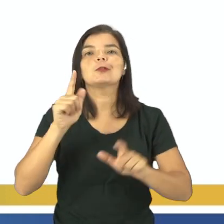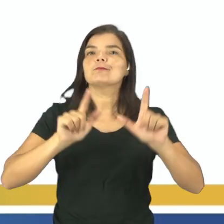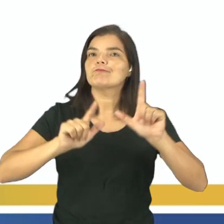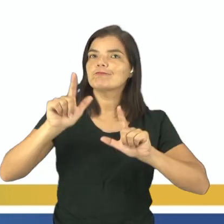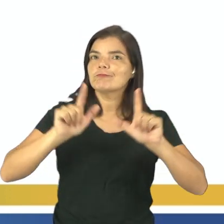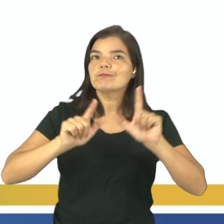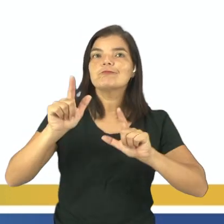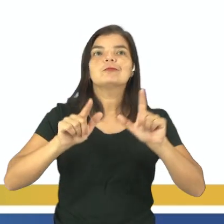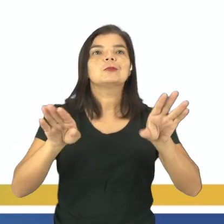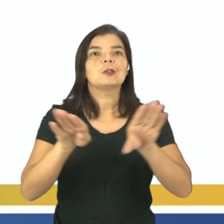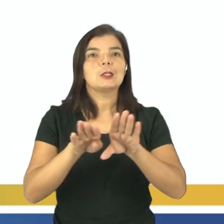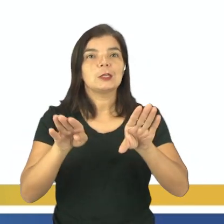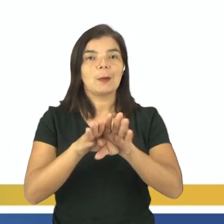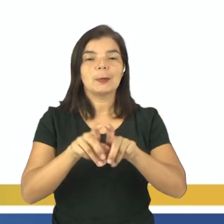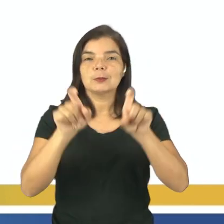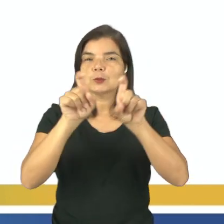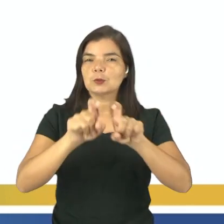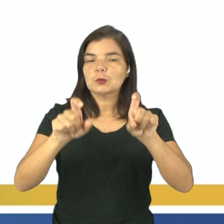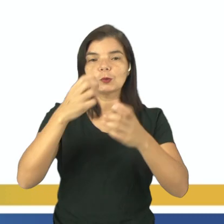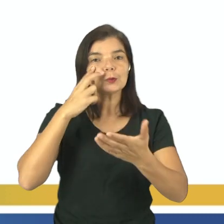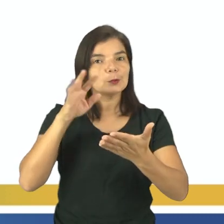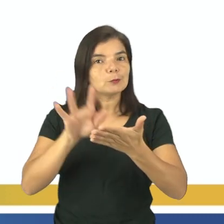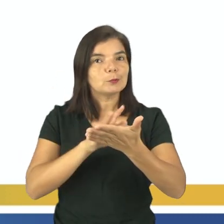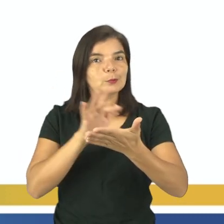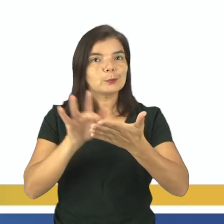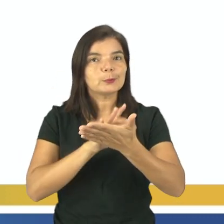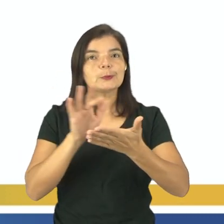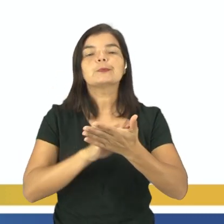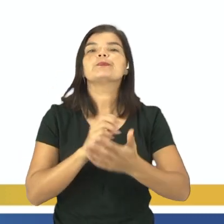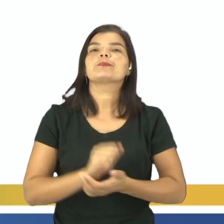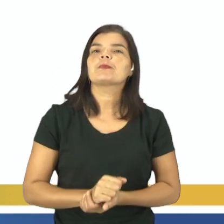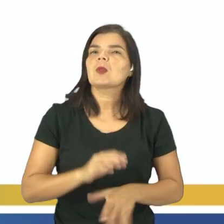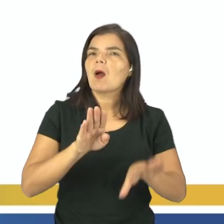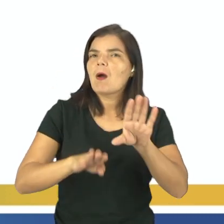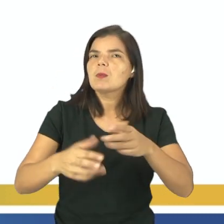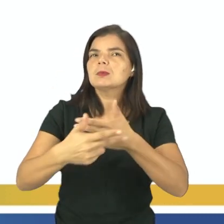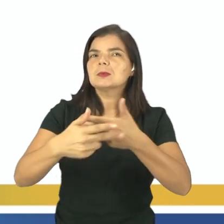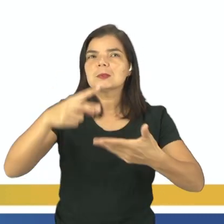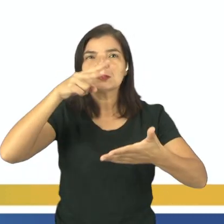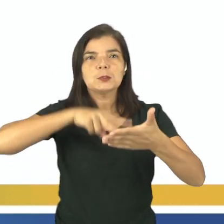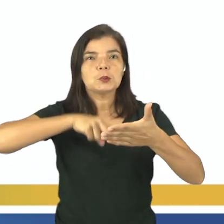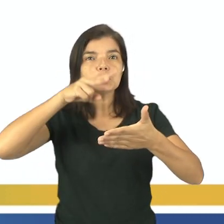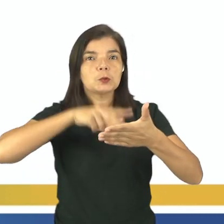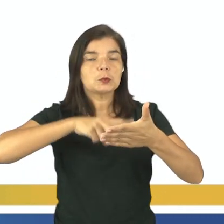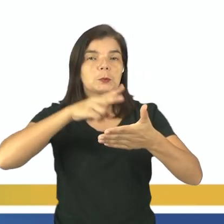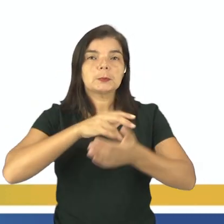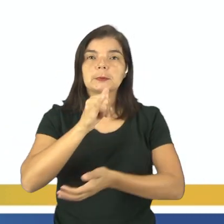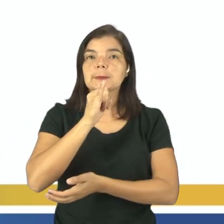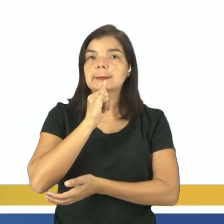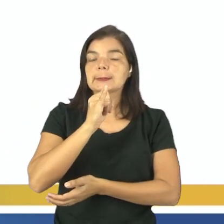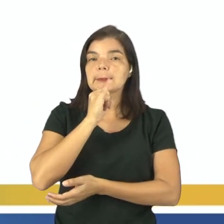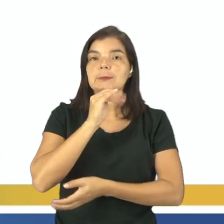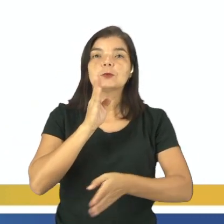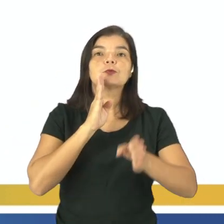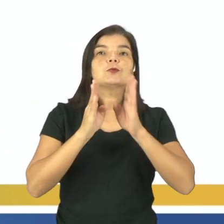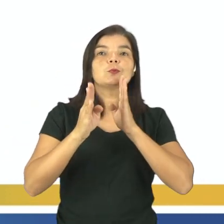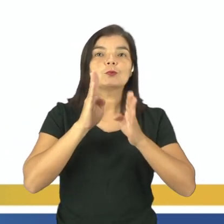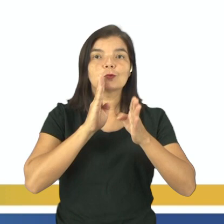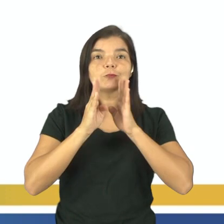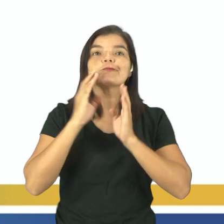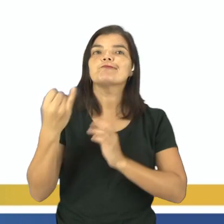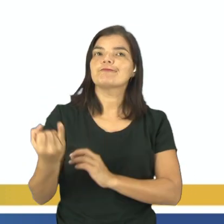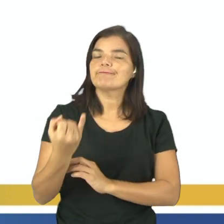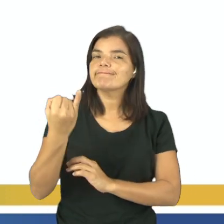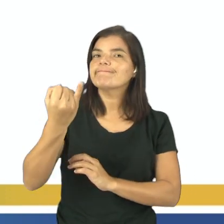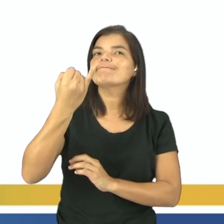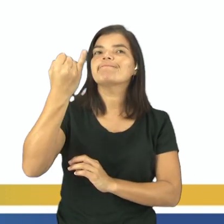janelas, televisores e telas de smartphone. Muitas das coisas que ando lendo colocam, por exemplo, o Facebook